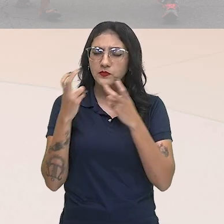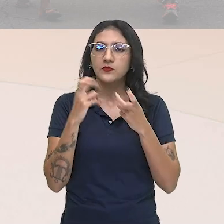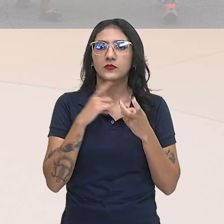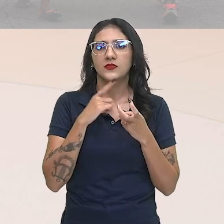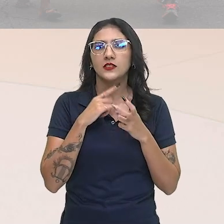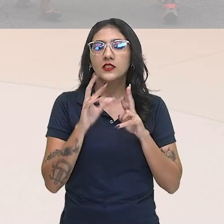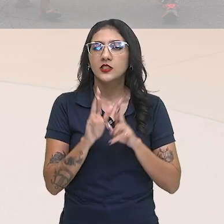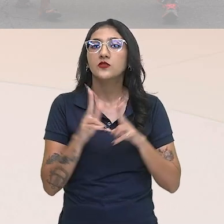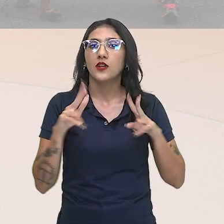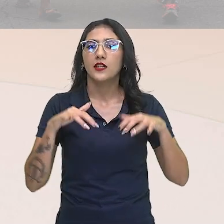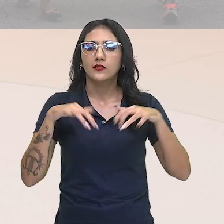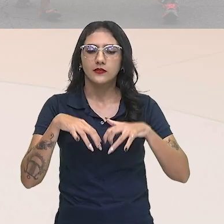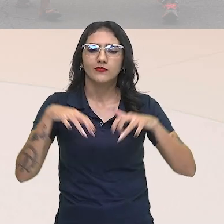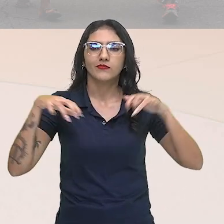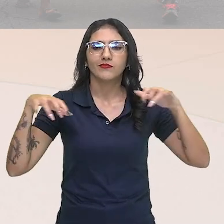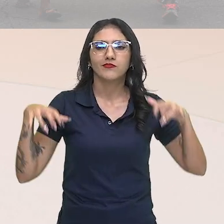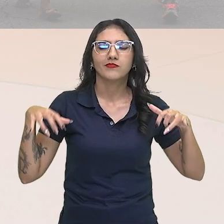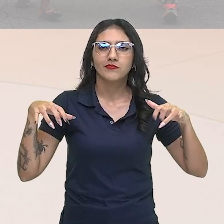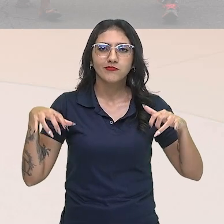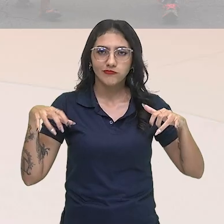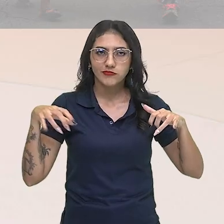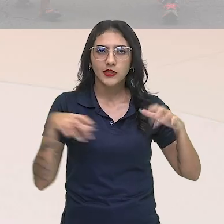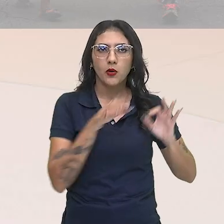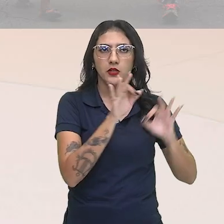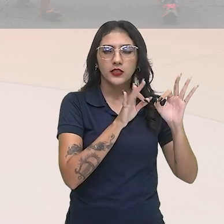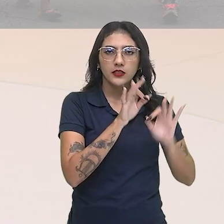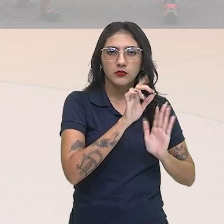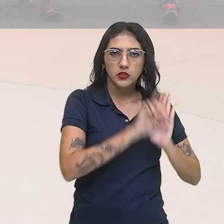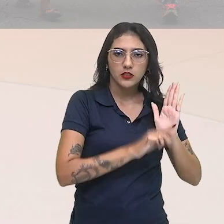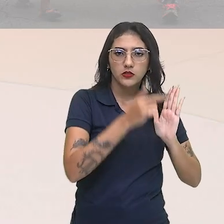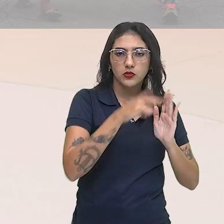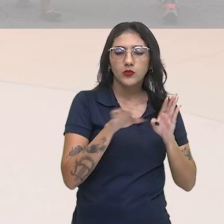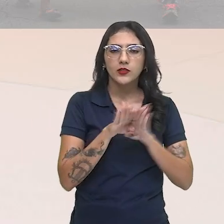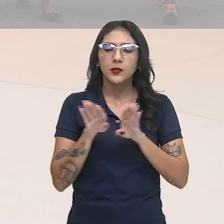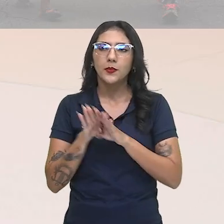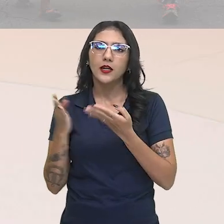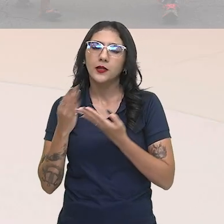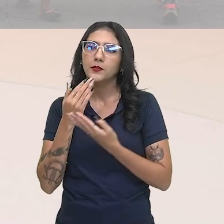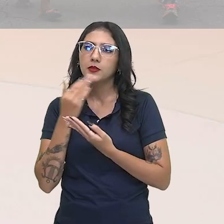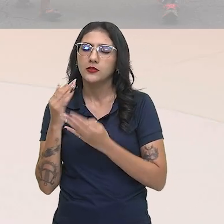movimento, a luta por redistribuição e por reconhecimento, tá bom?